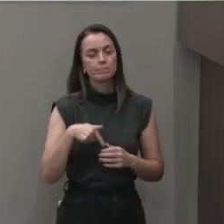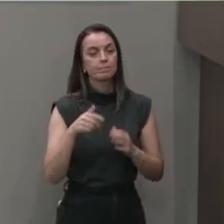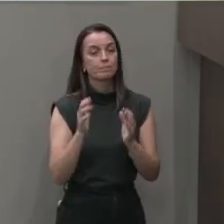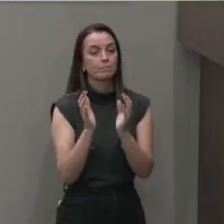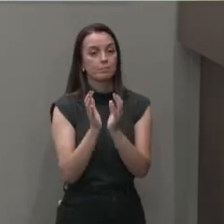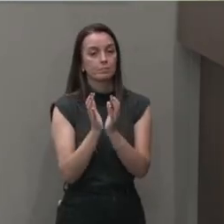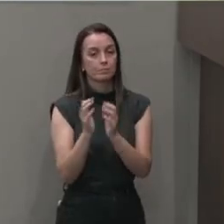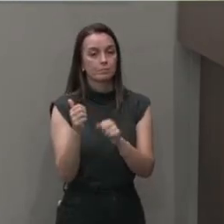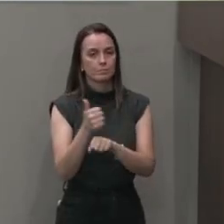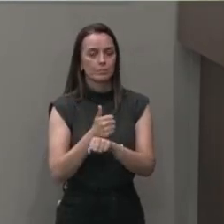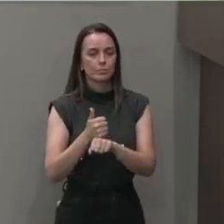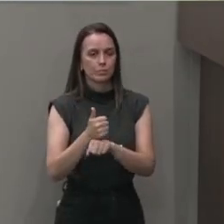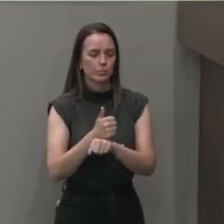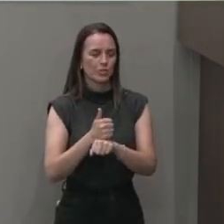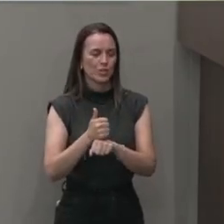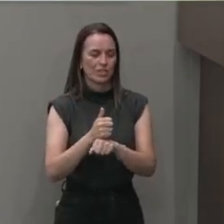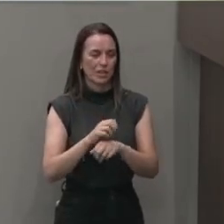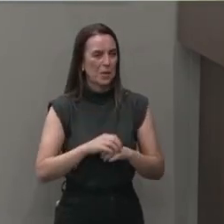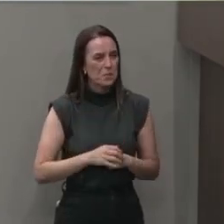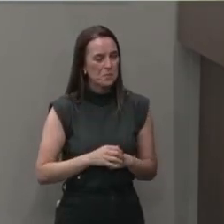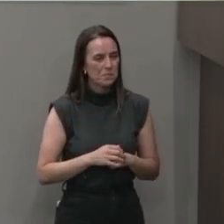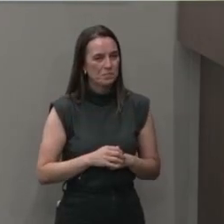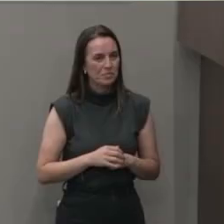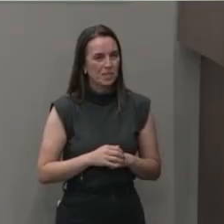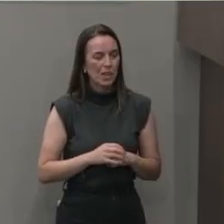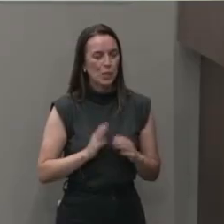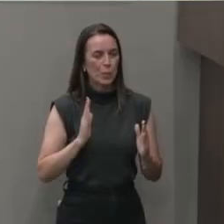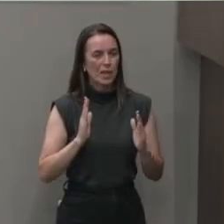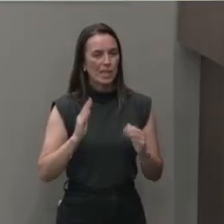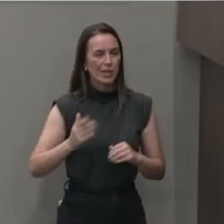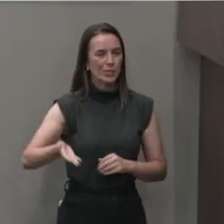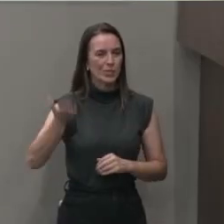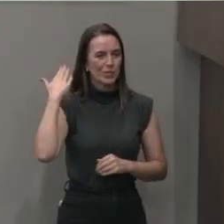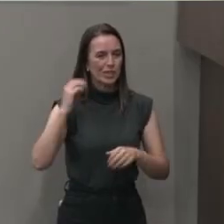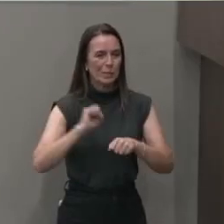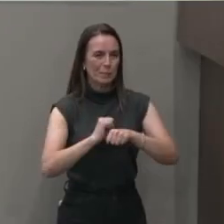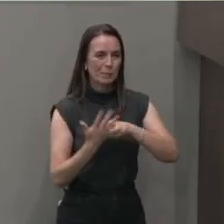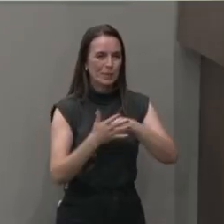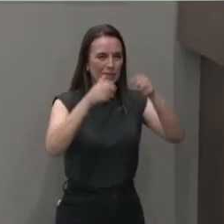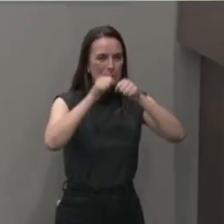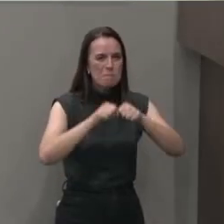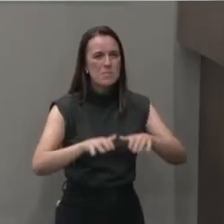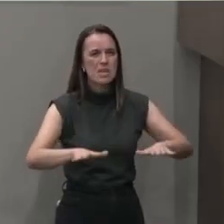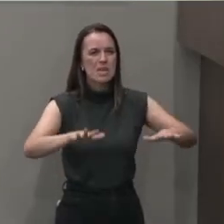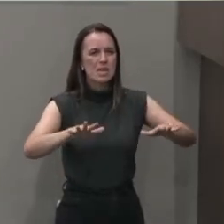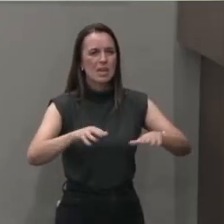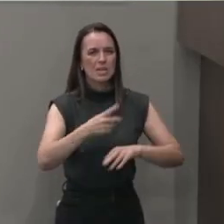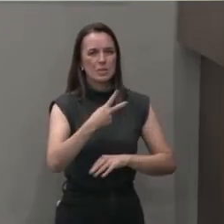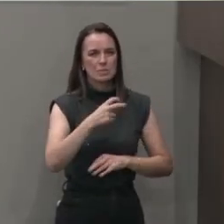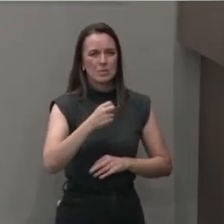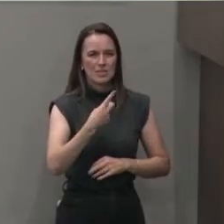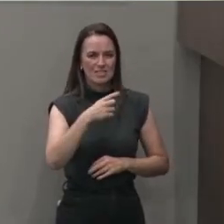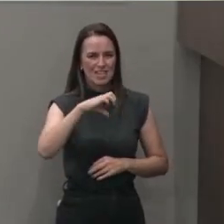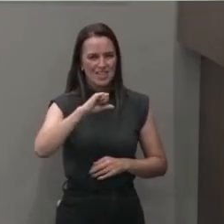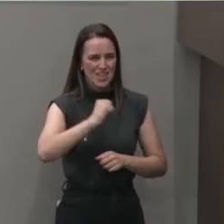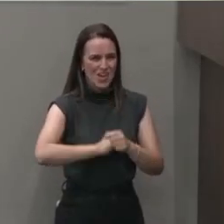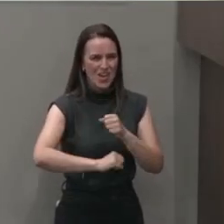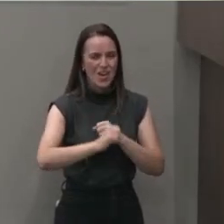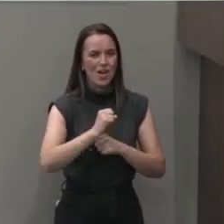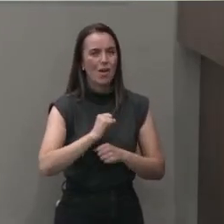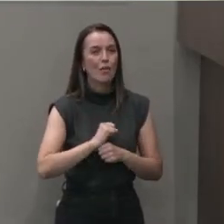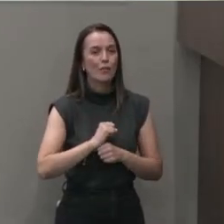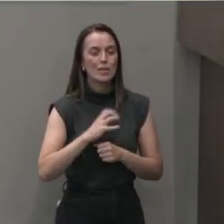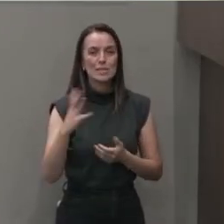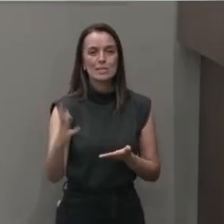motoboy que nos salvou daquela pandemia que deu em 2019, que todo